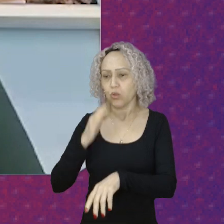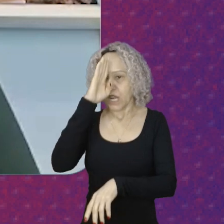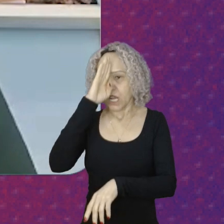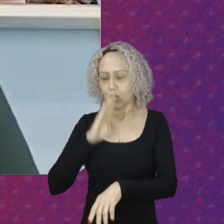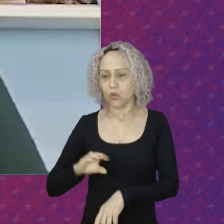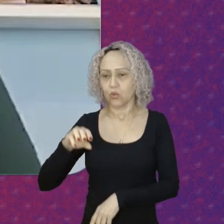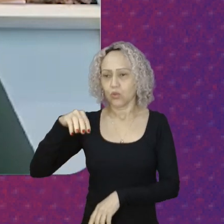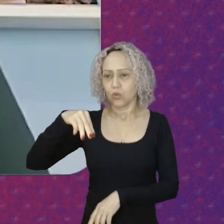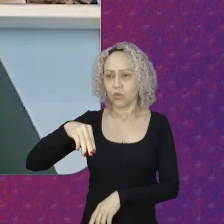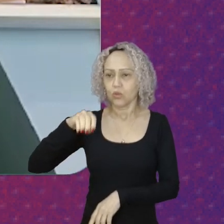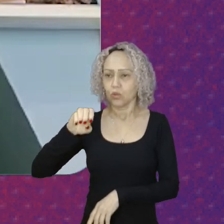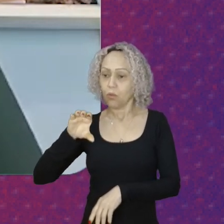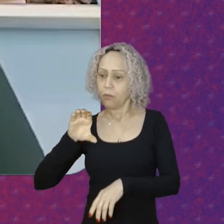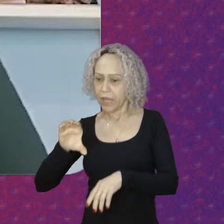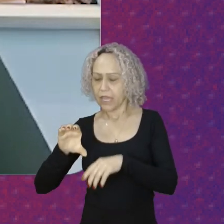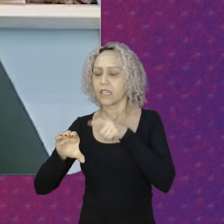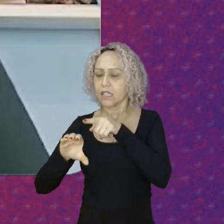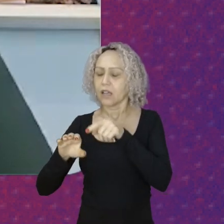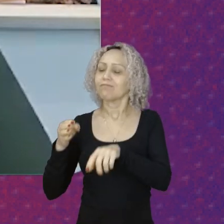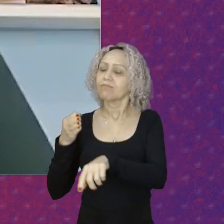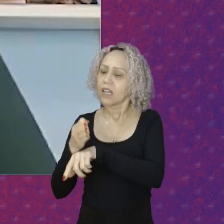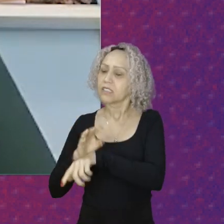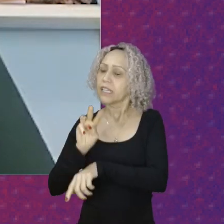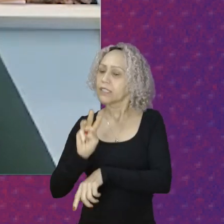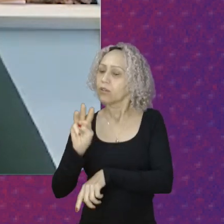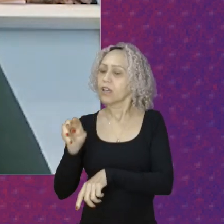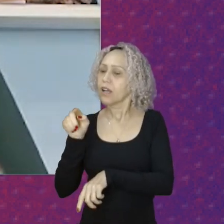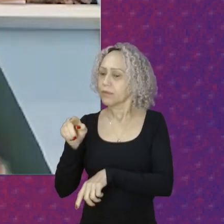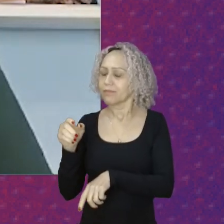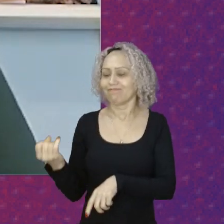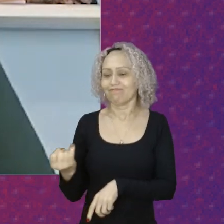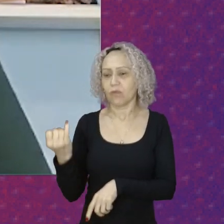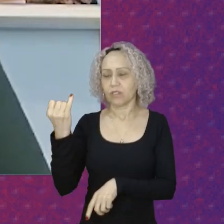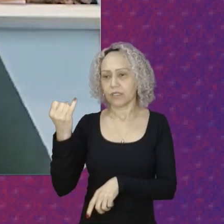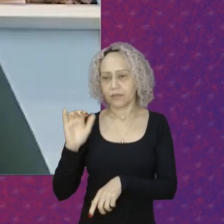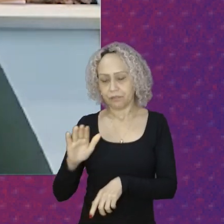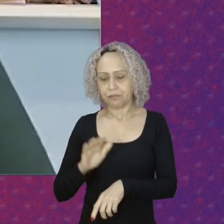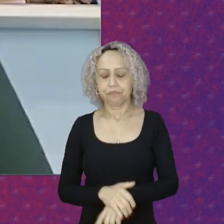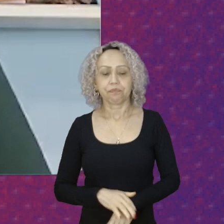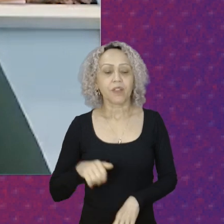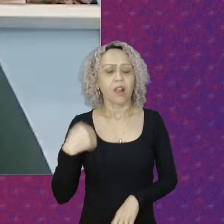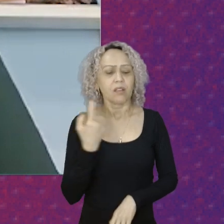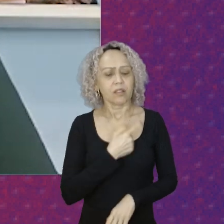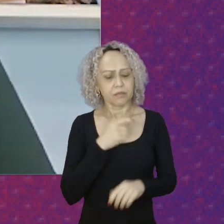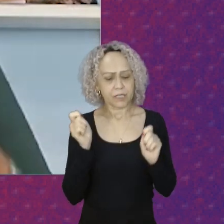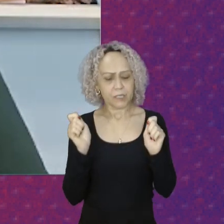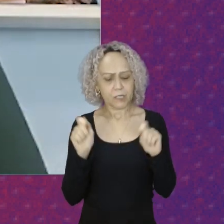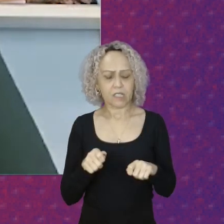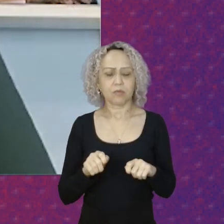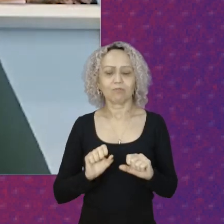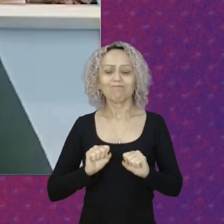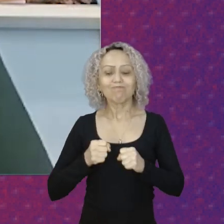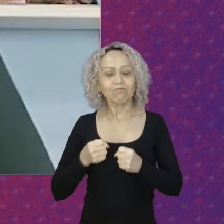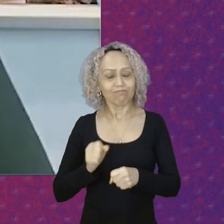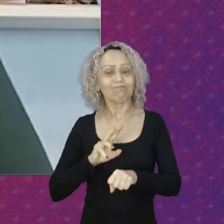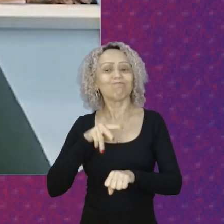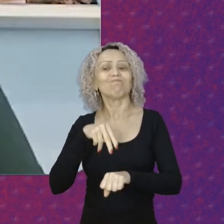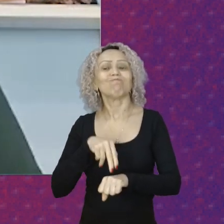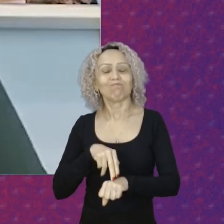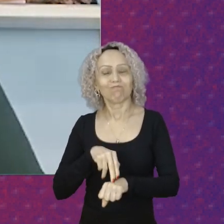vamos em frente, vamos nos empoderar, porque a gente sabe que neste país, sendo